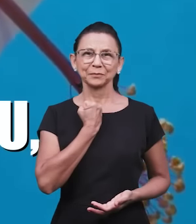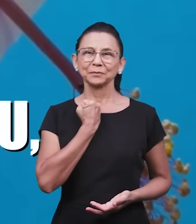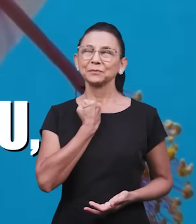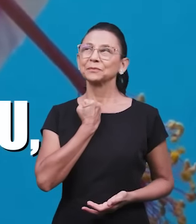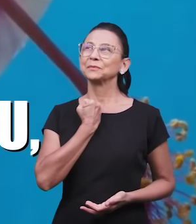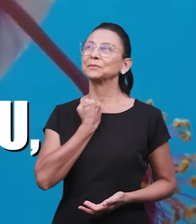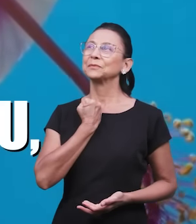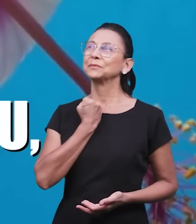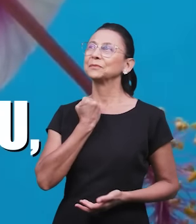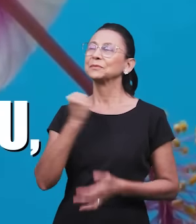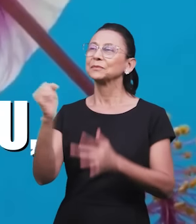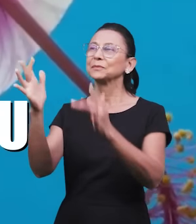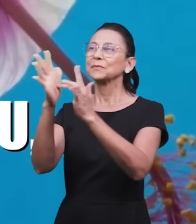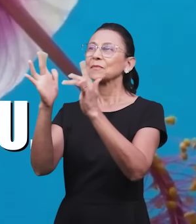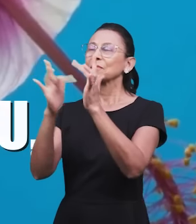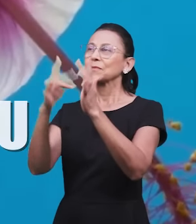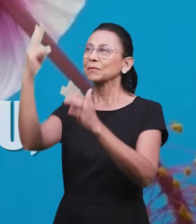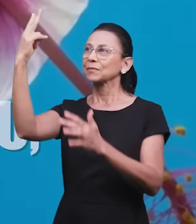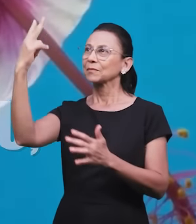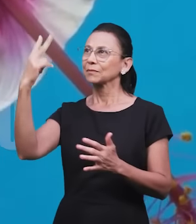me transformou.